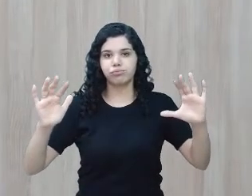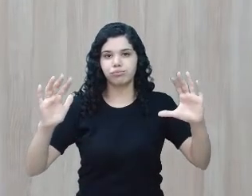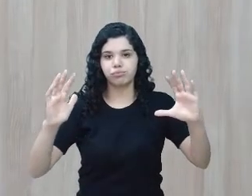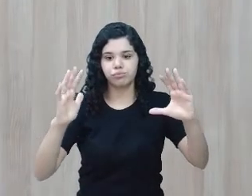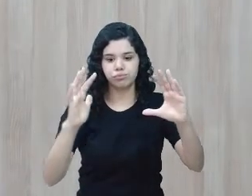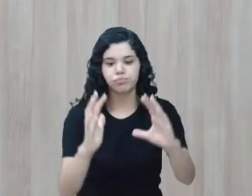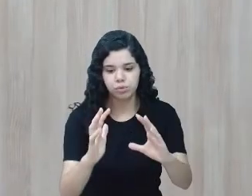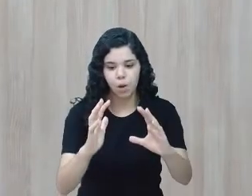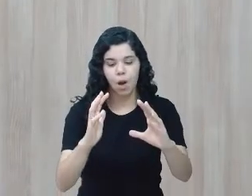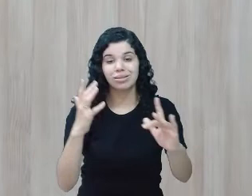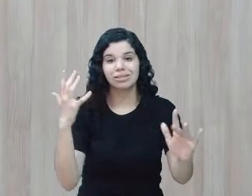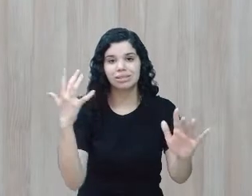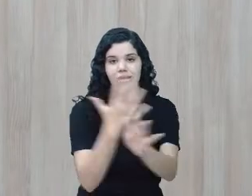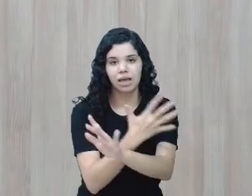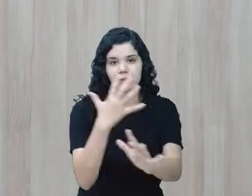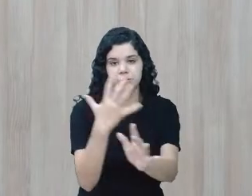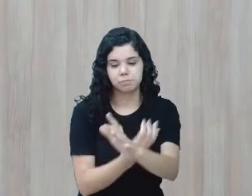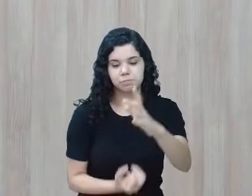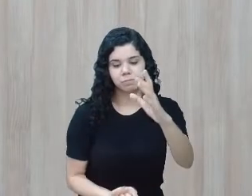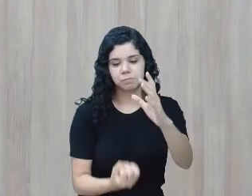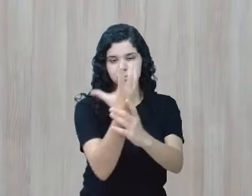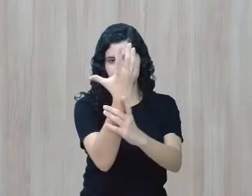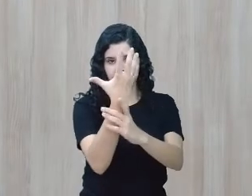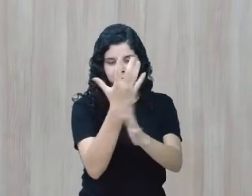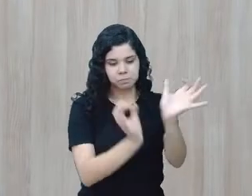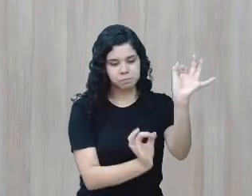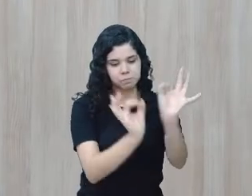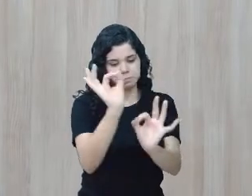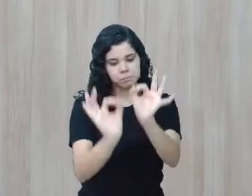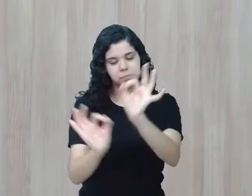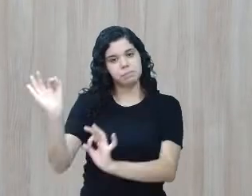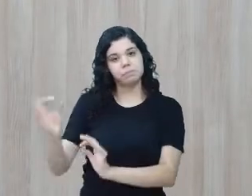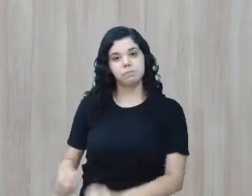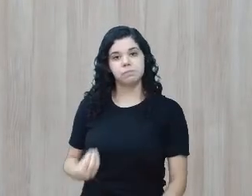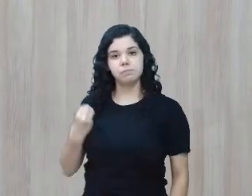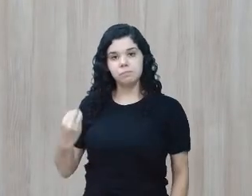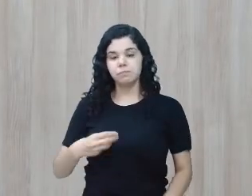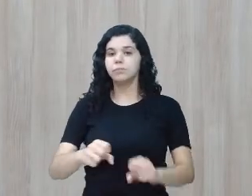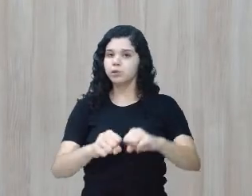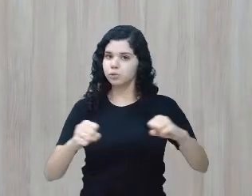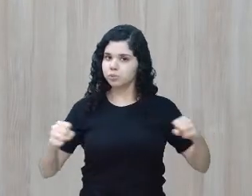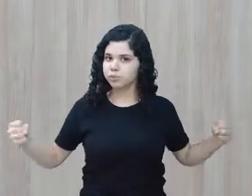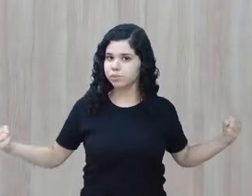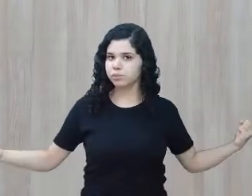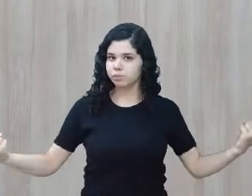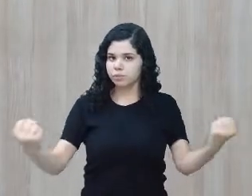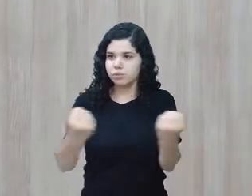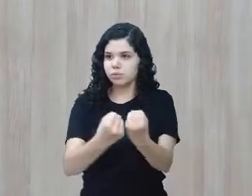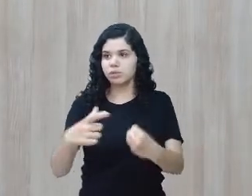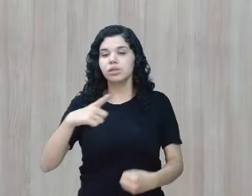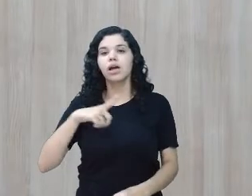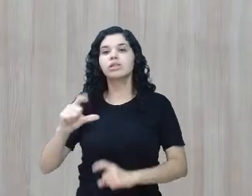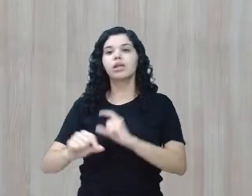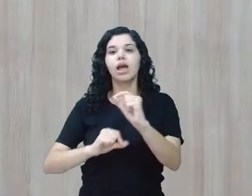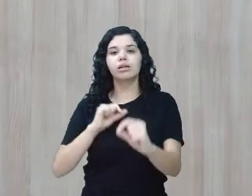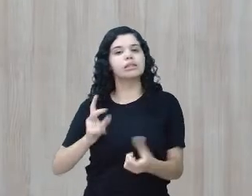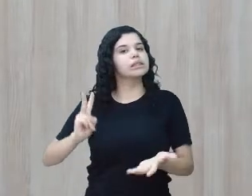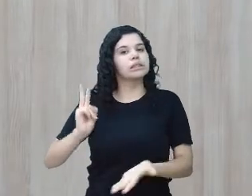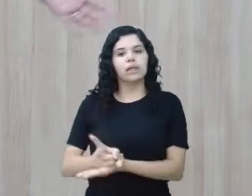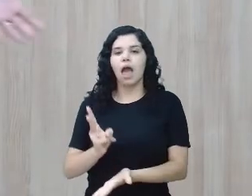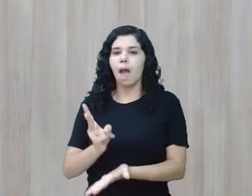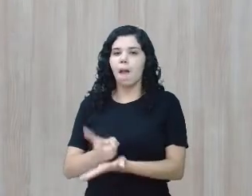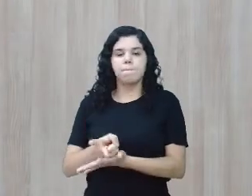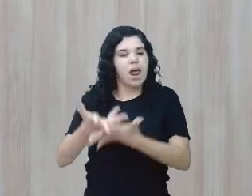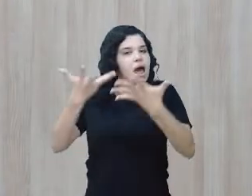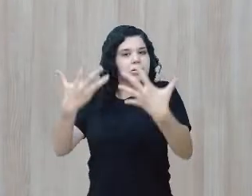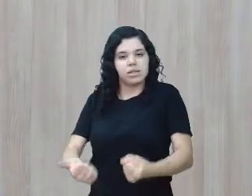cidades, todos iam começar a se estabilizar e viviam numa grande sociedade. E ficavam assim, ó, de braços abertos,